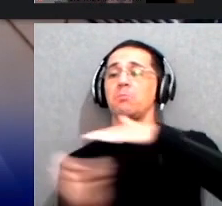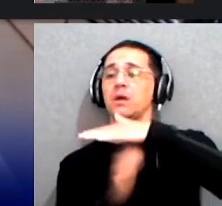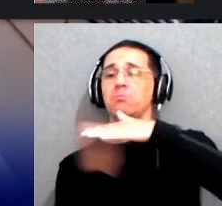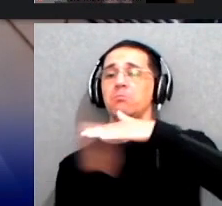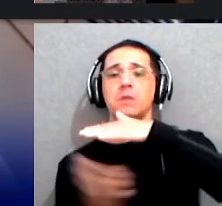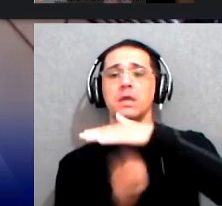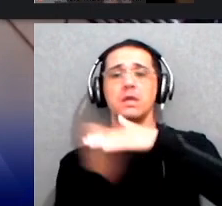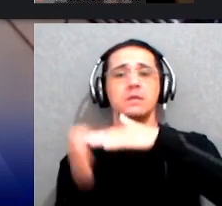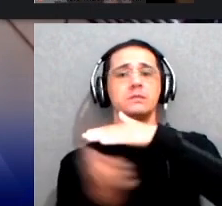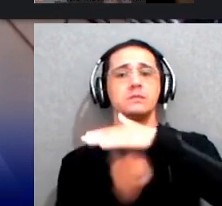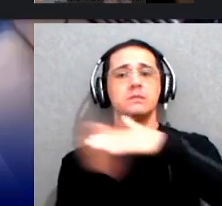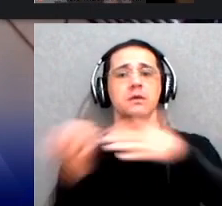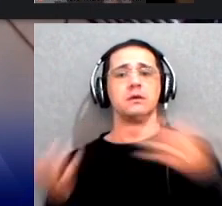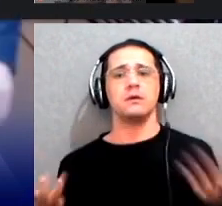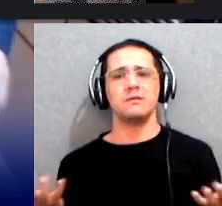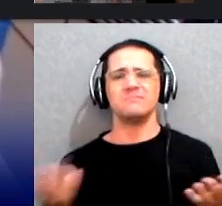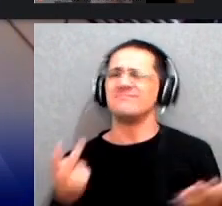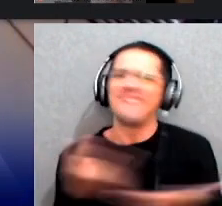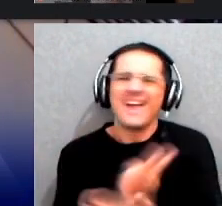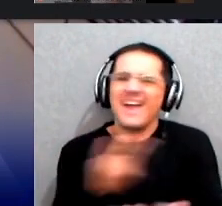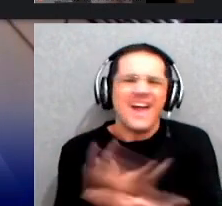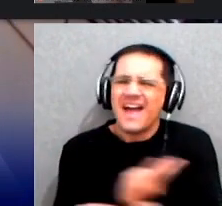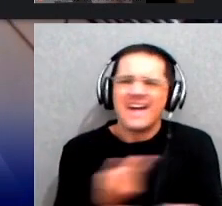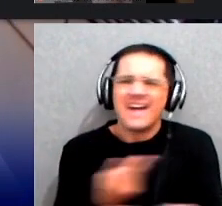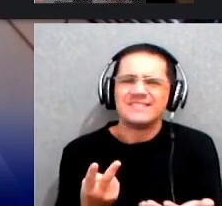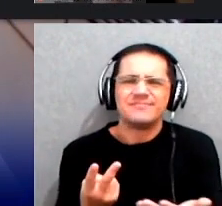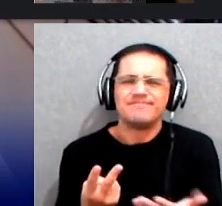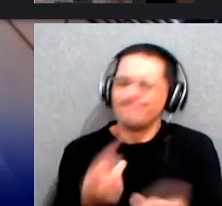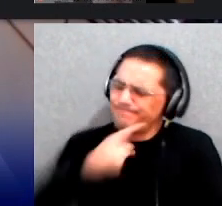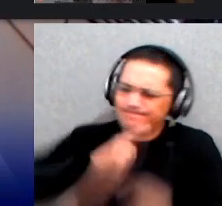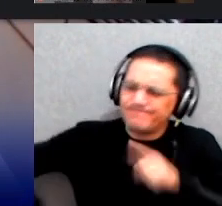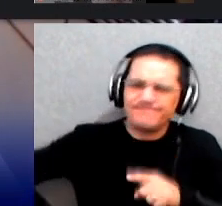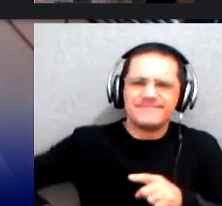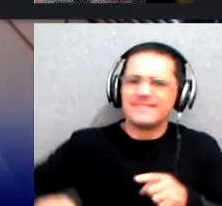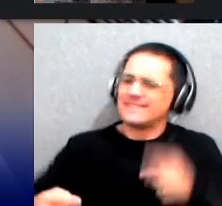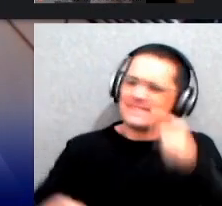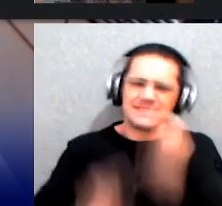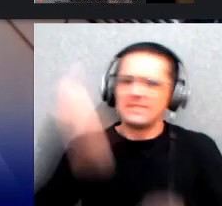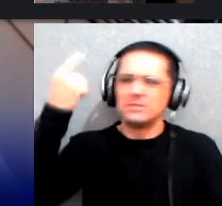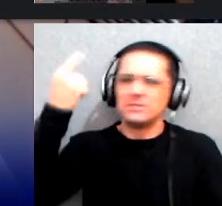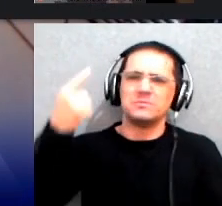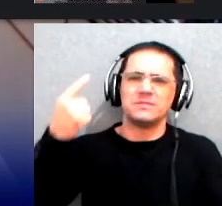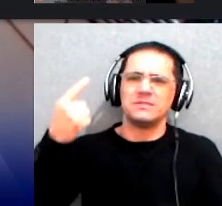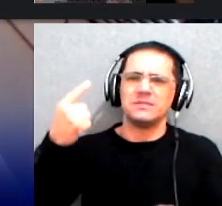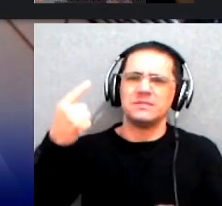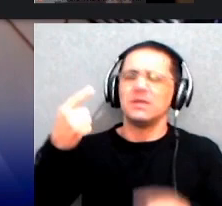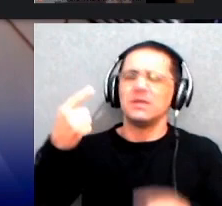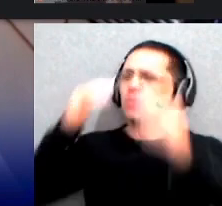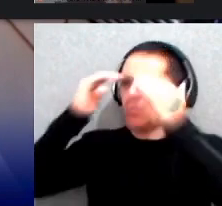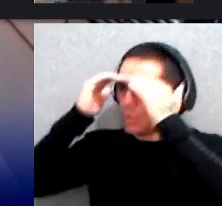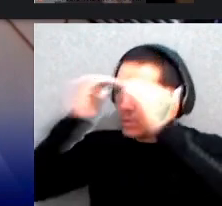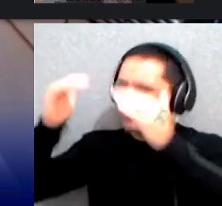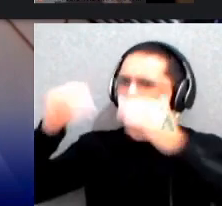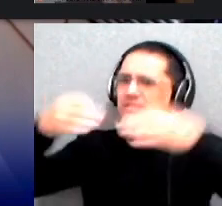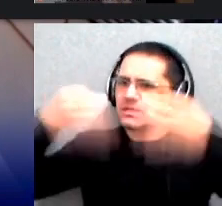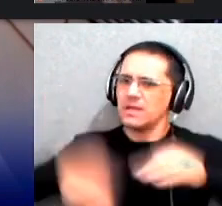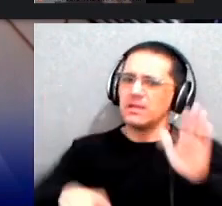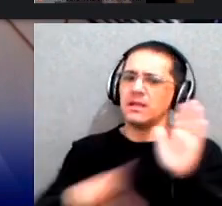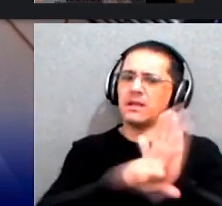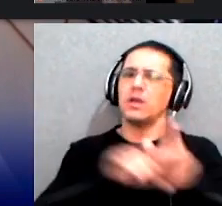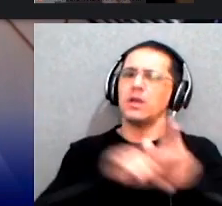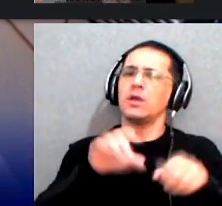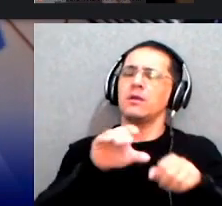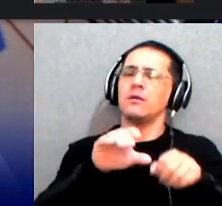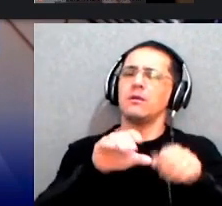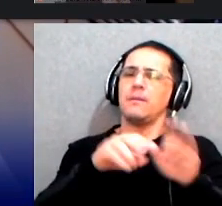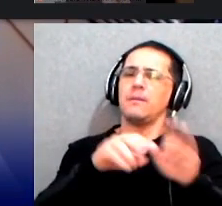numa empresa. Já começa por aí. Não tem condições. Vamos ter o mínimo de respeito ao ritual judiciário. Faz numa empresa para manter